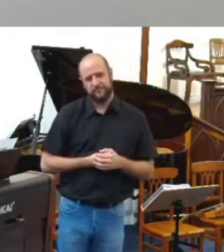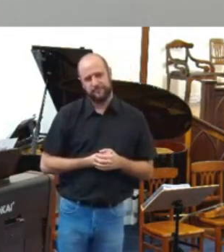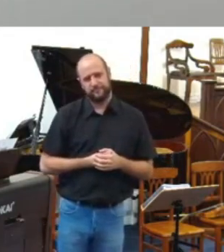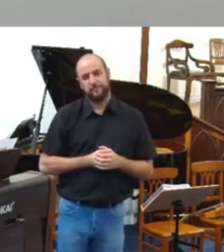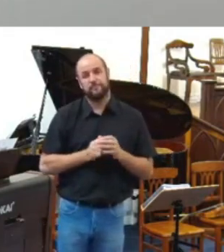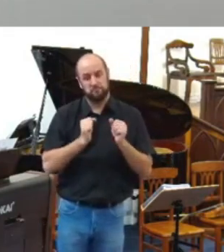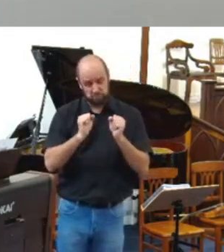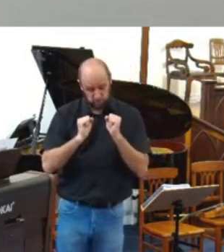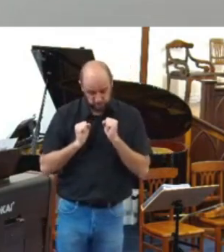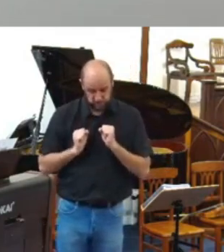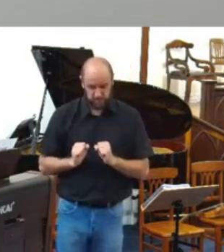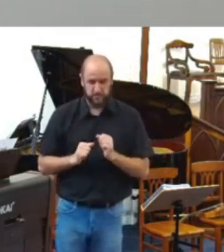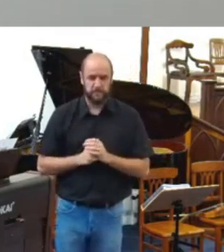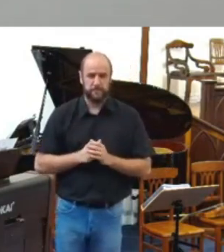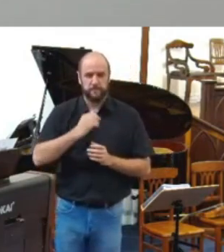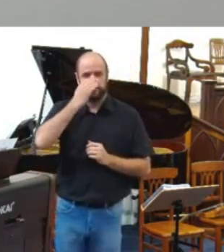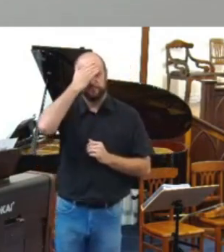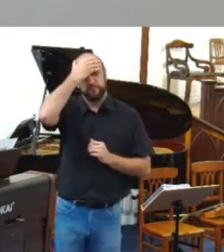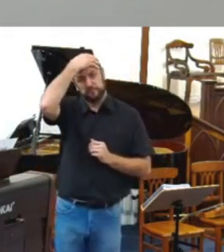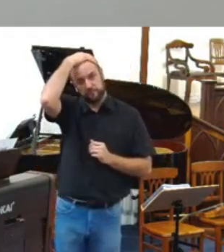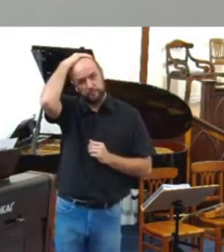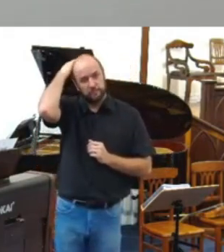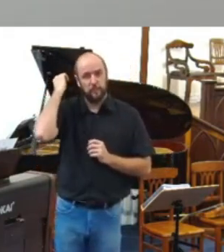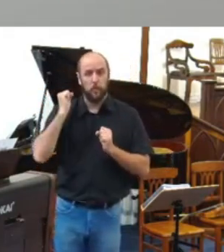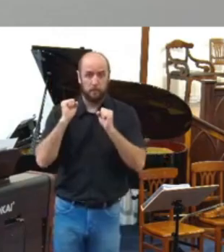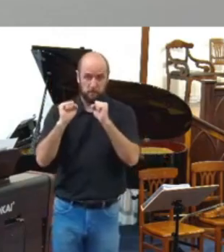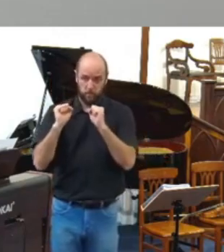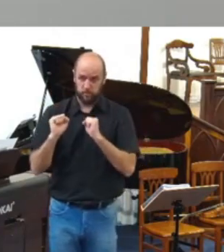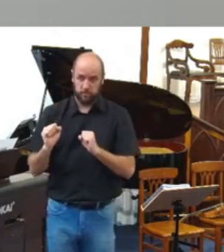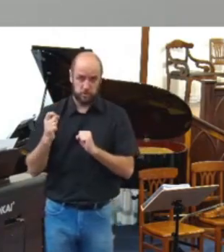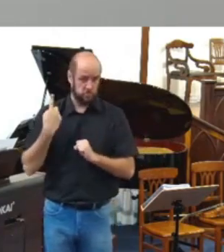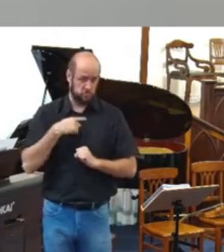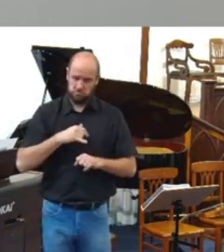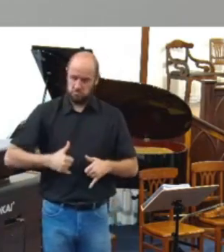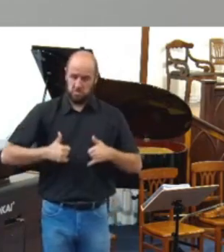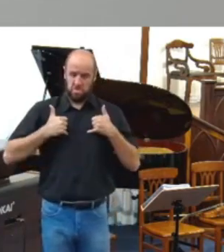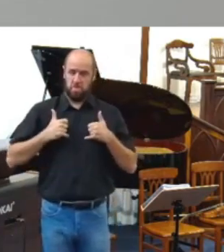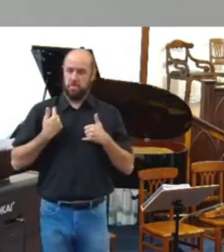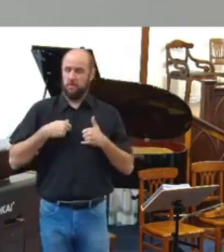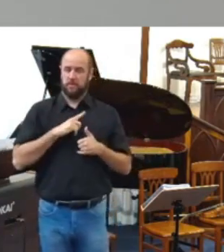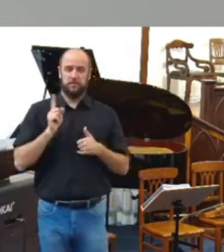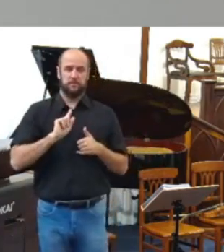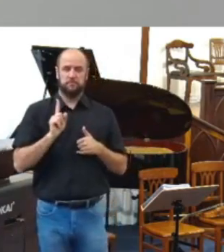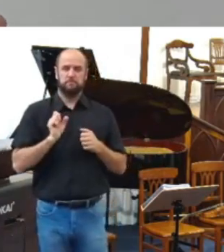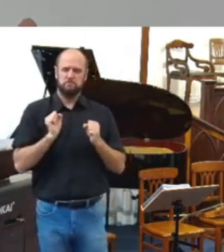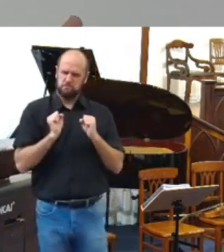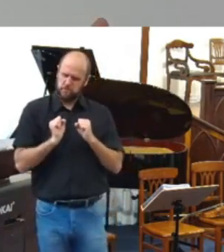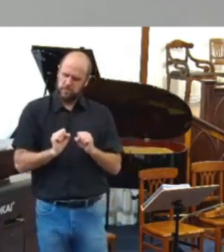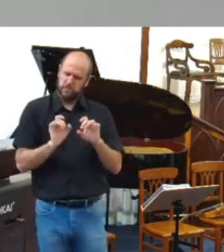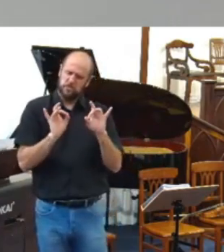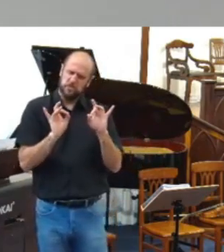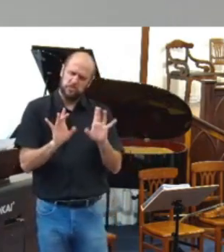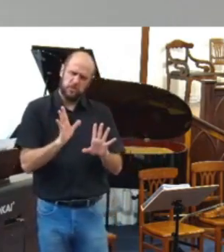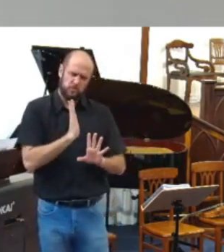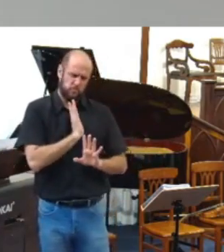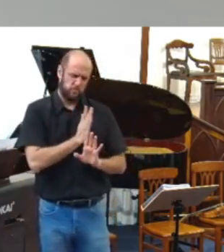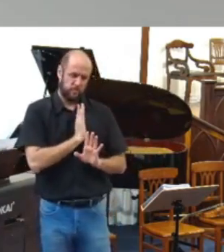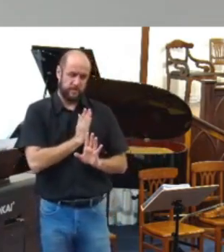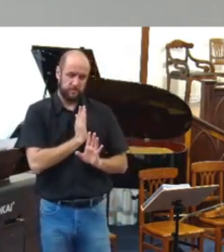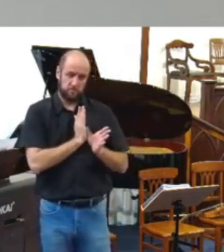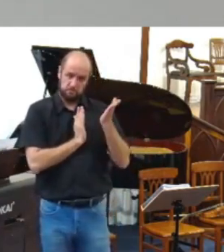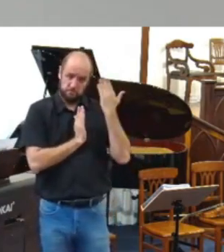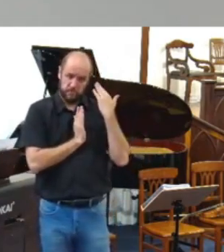Esse é o poder. O poder não é para vanglória própria. O poder é só para que corações que estavam em